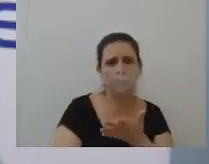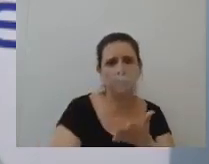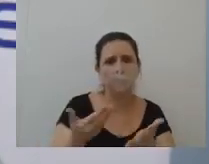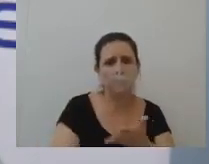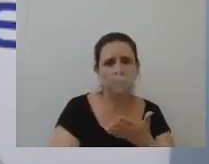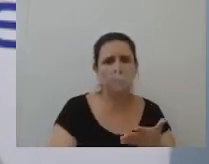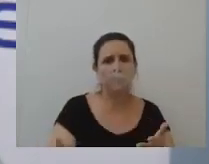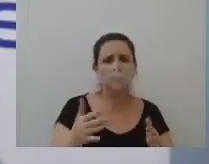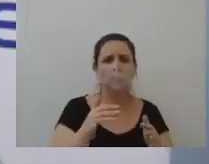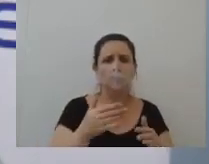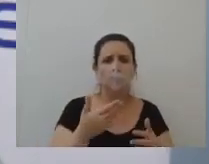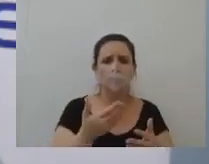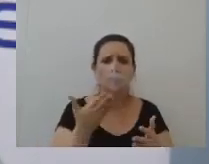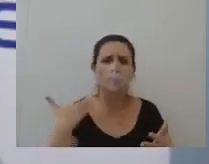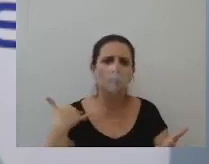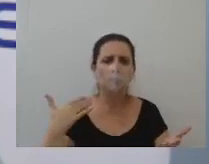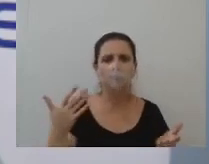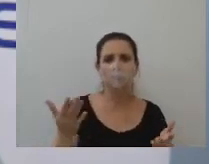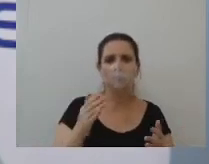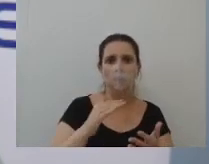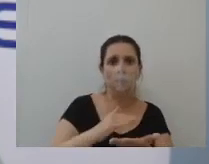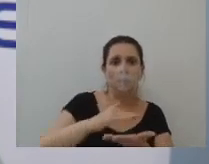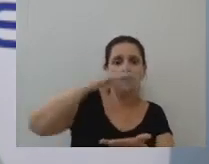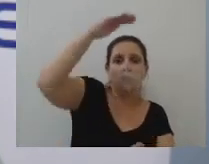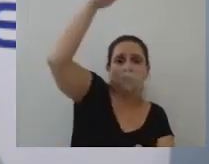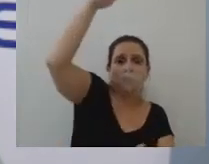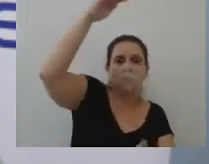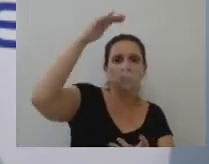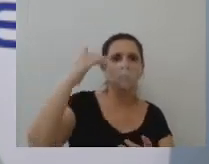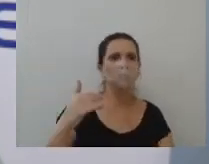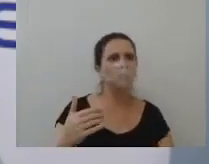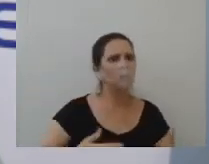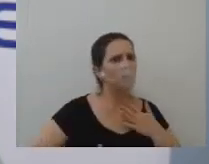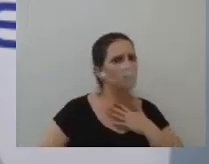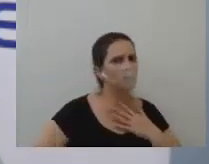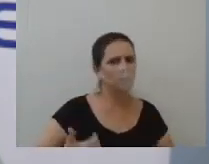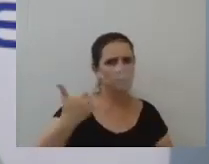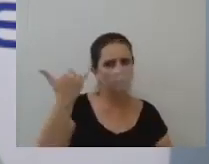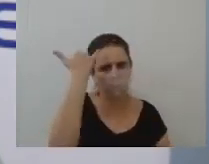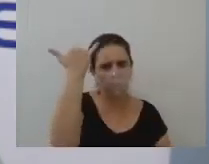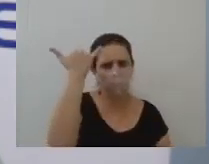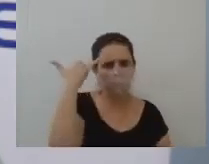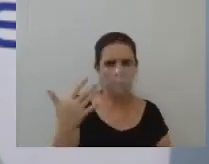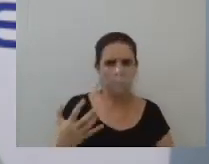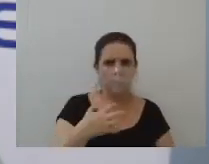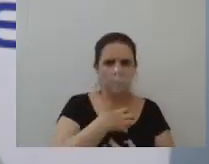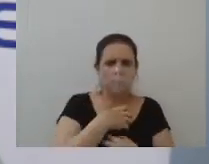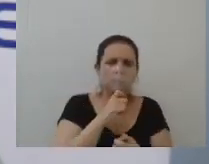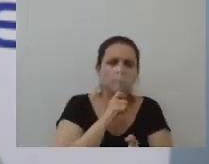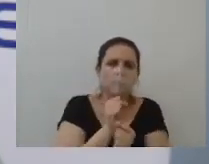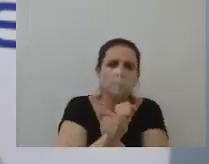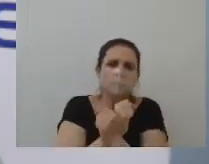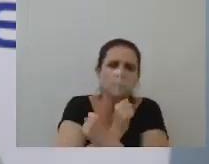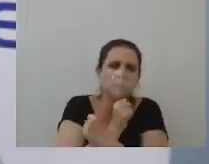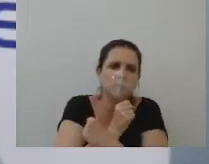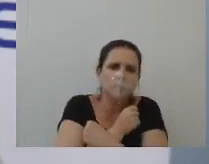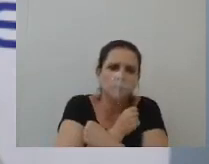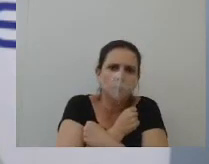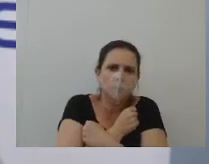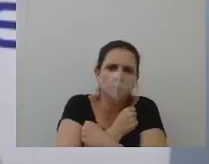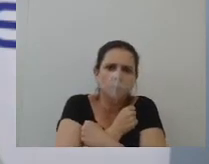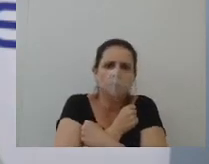numa taxa muito alta, seu corpo tem que ser avisado. E essa sensação é chamada de frio. Olha aí,